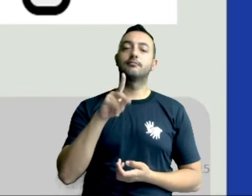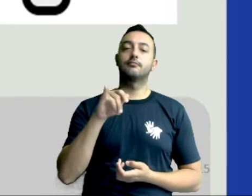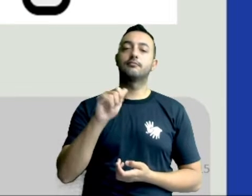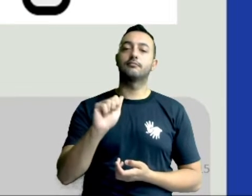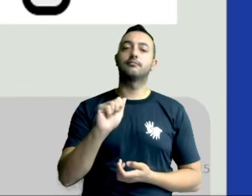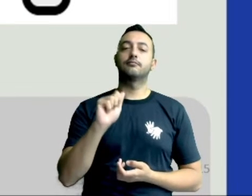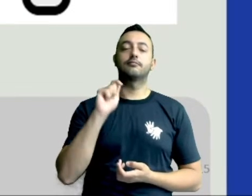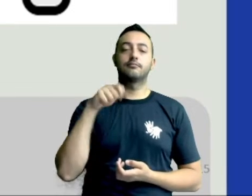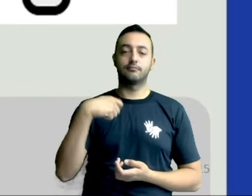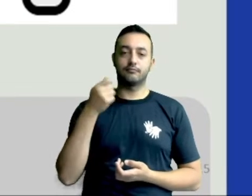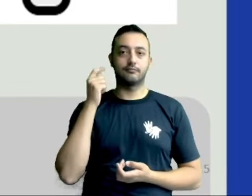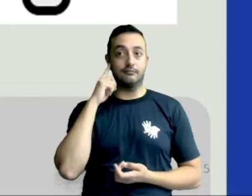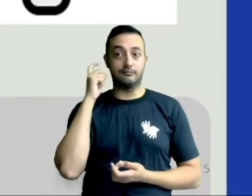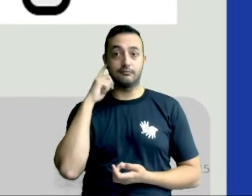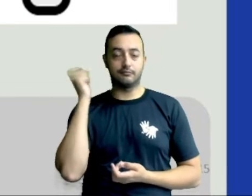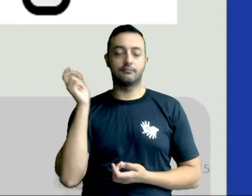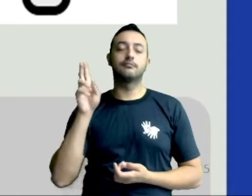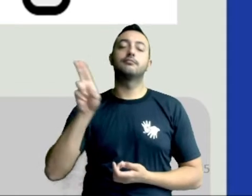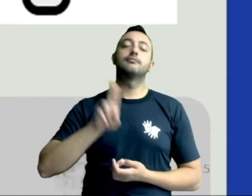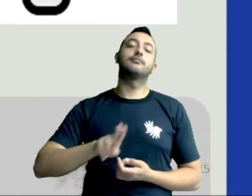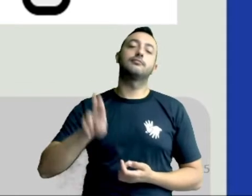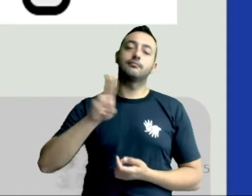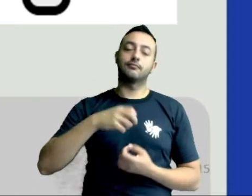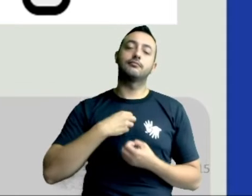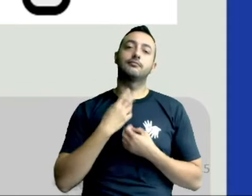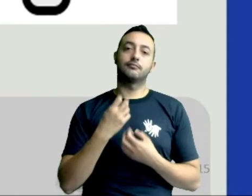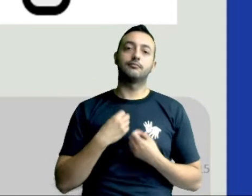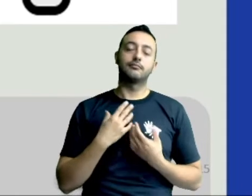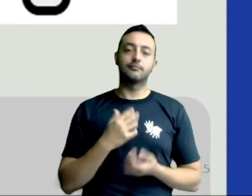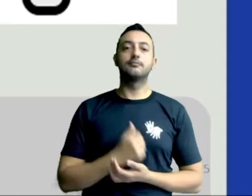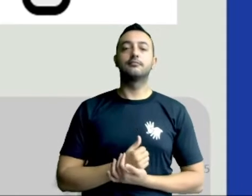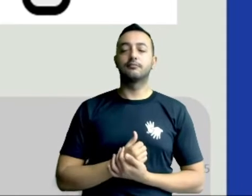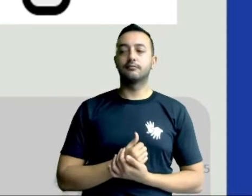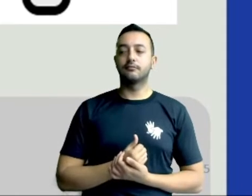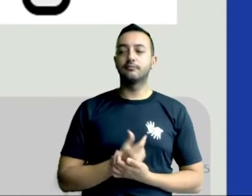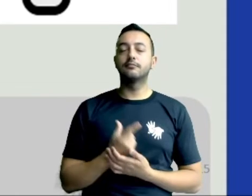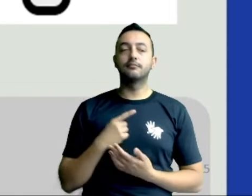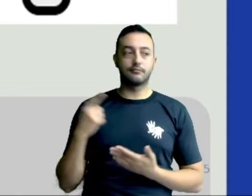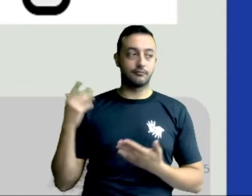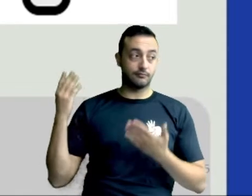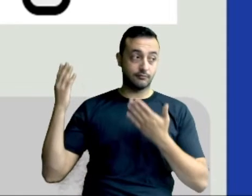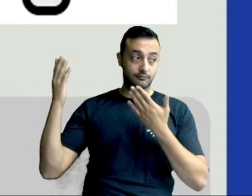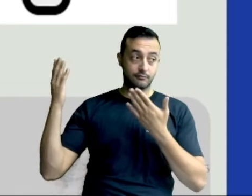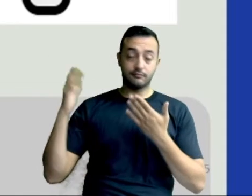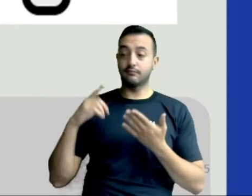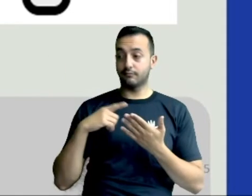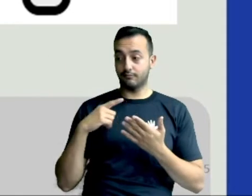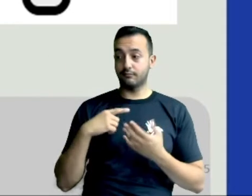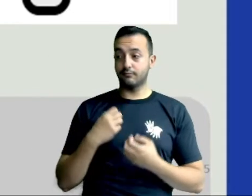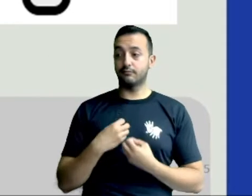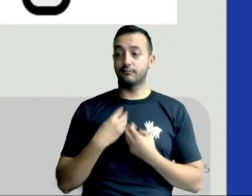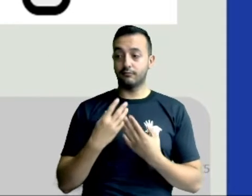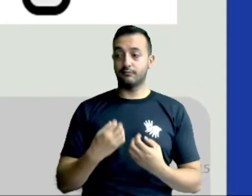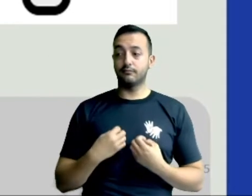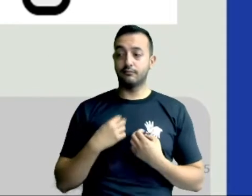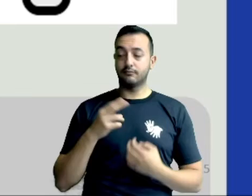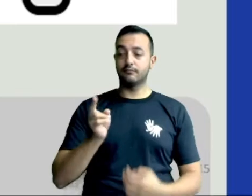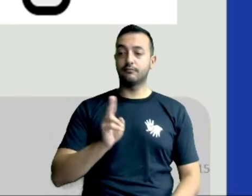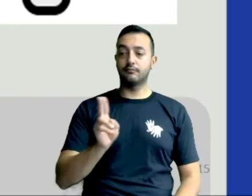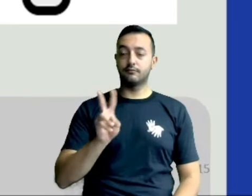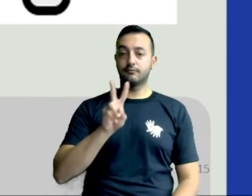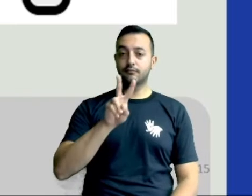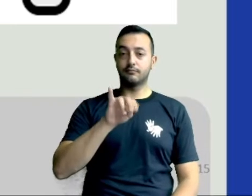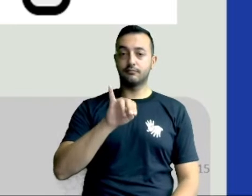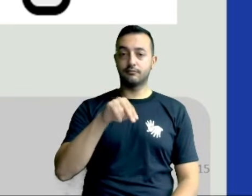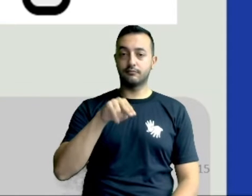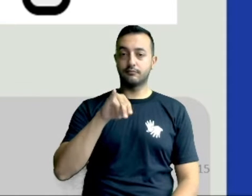muito utilizado nos poemas. Muito utilizado. Aqui vemos o poema de Vinícius